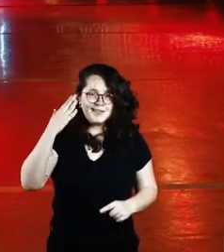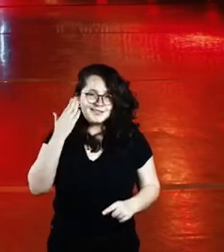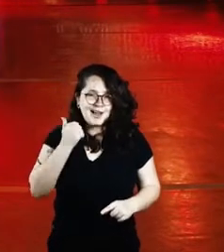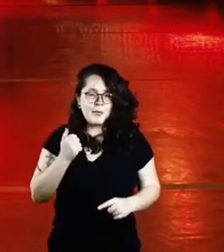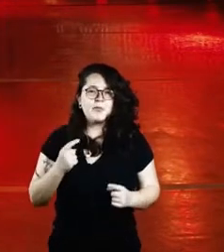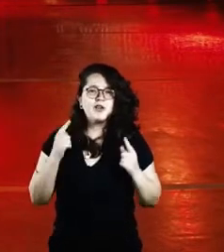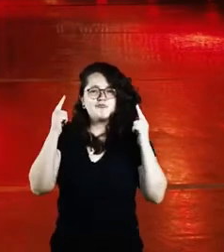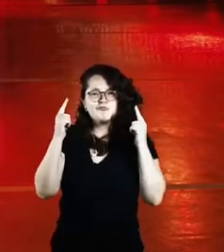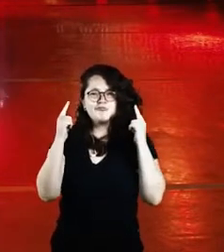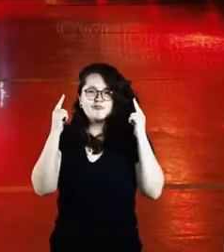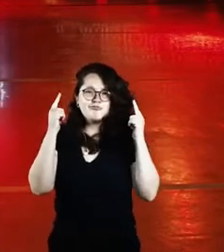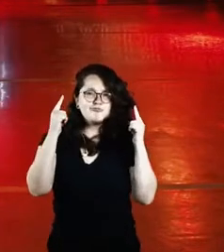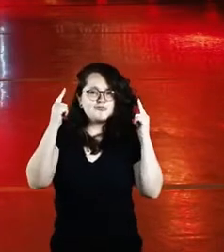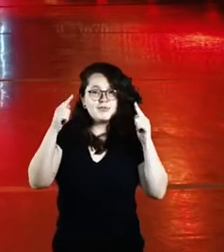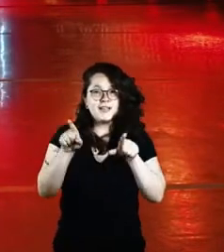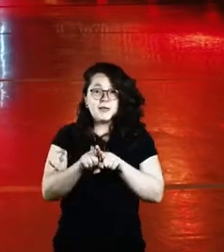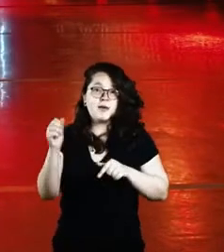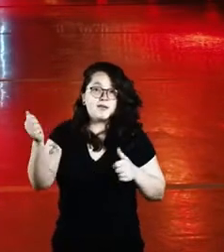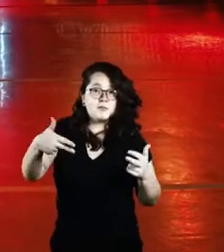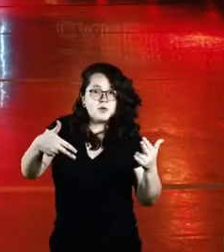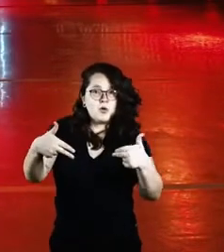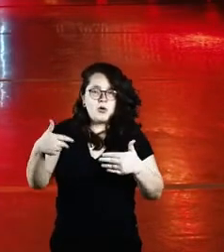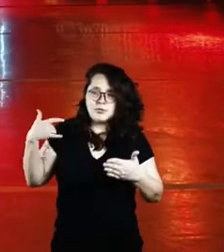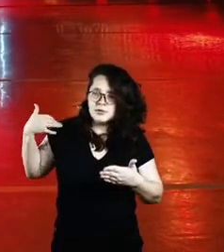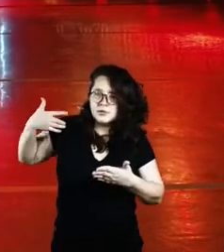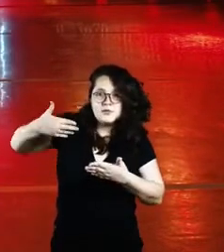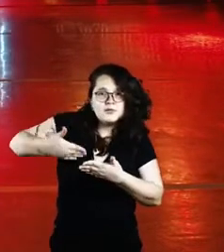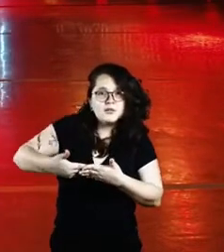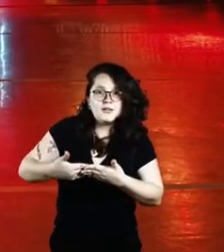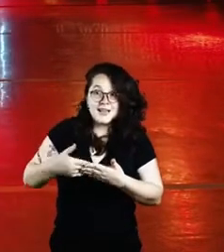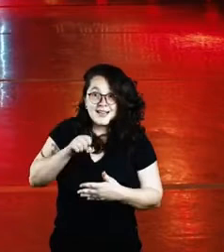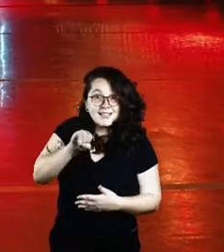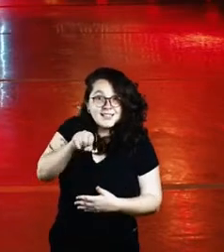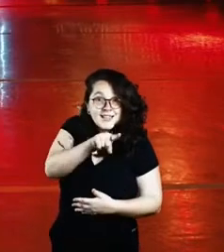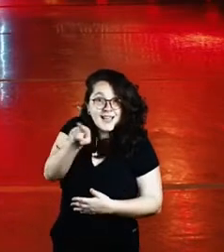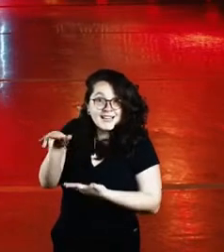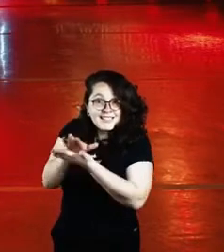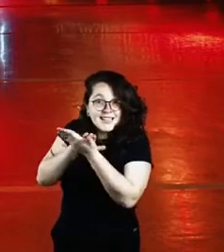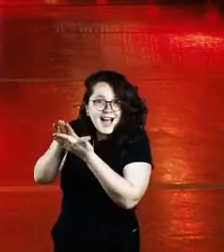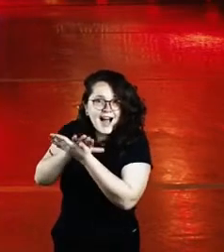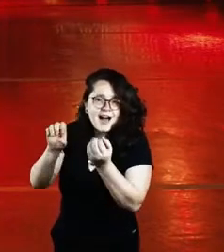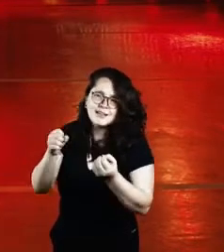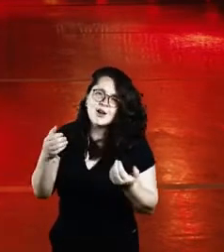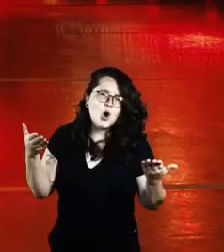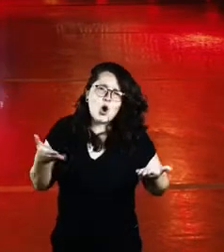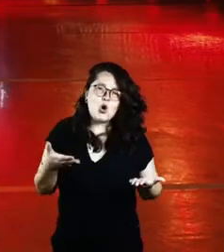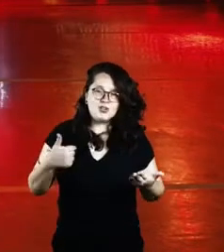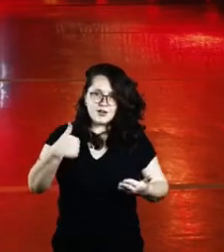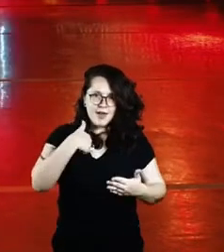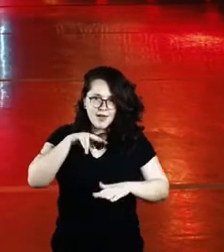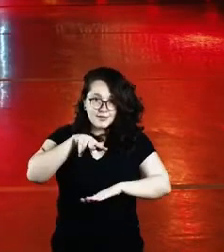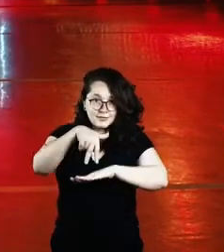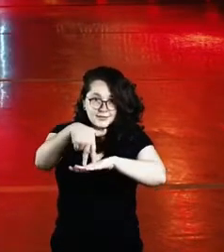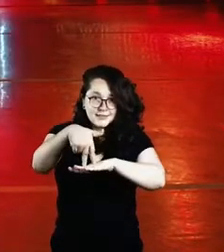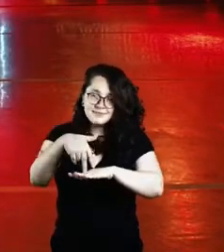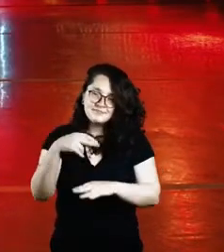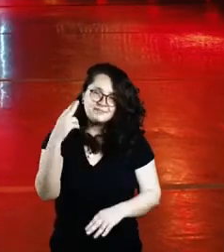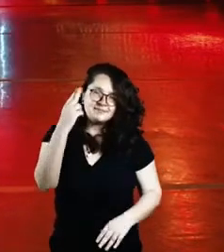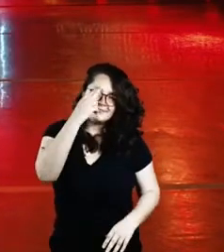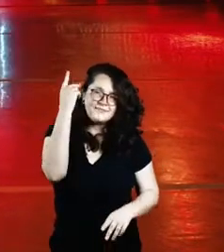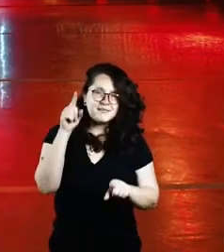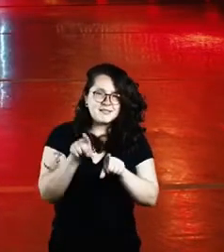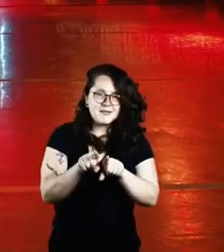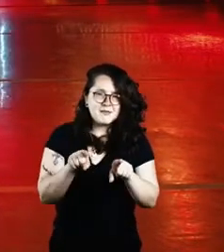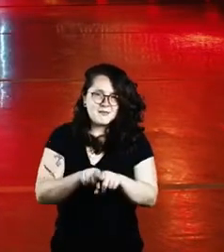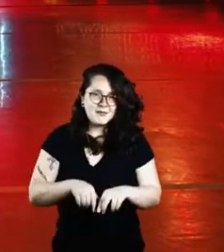cultura do hip-hop ser o que é hoje. Sem eles, nada seria possível, eu não estaria aqui, provavelmente o Reginaldo, que também